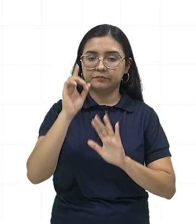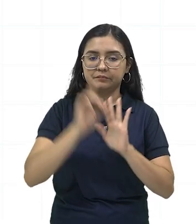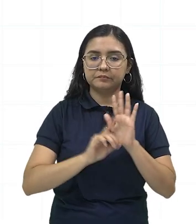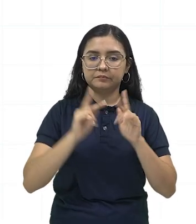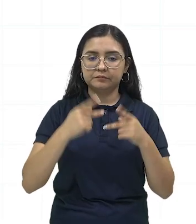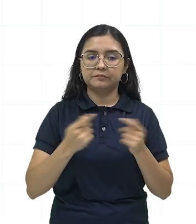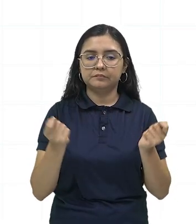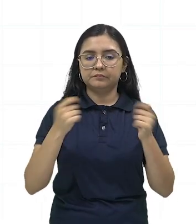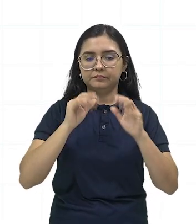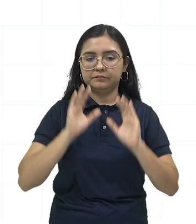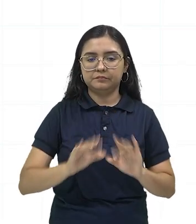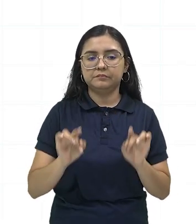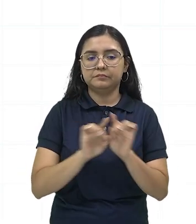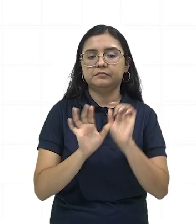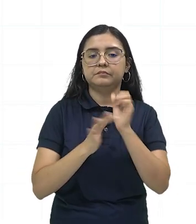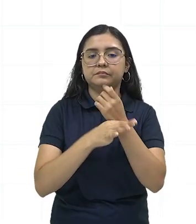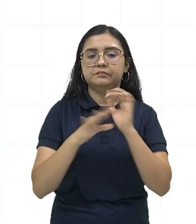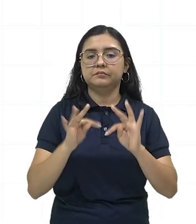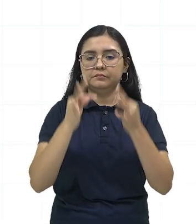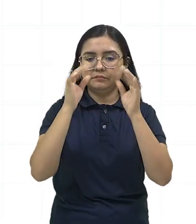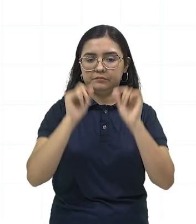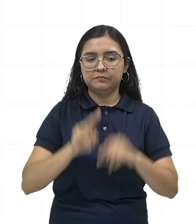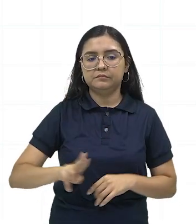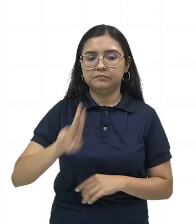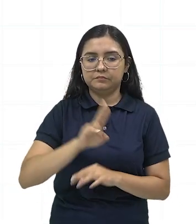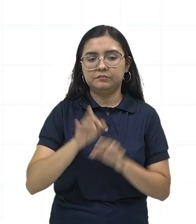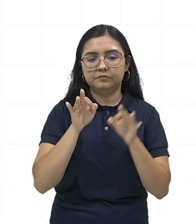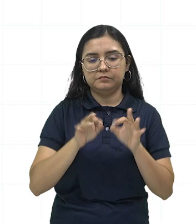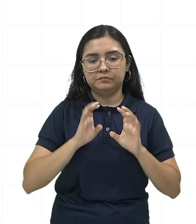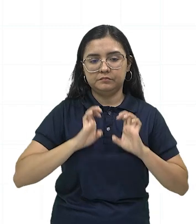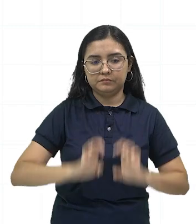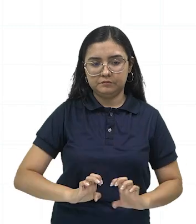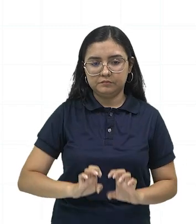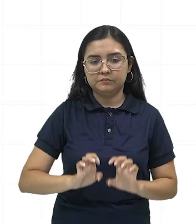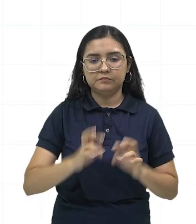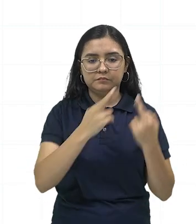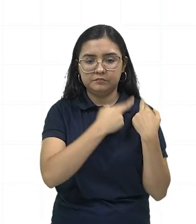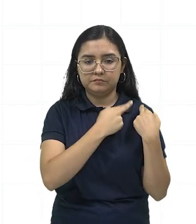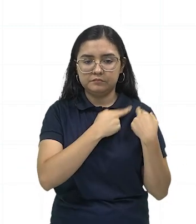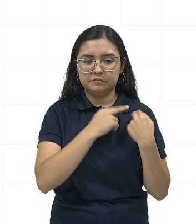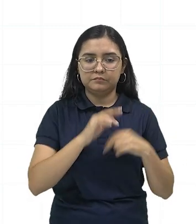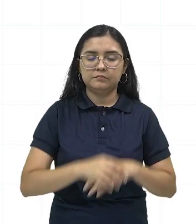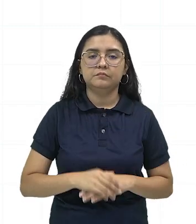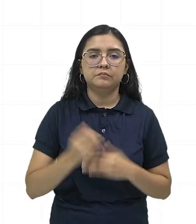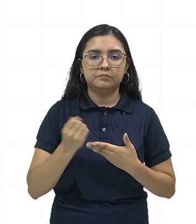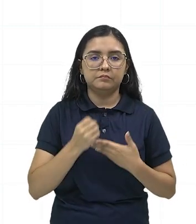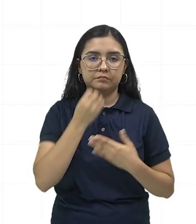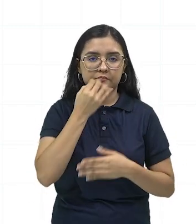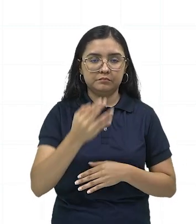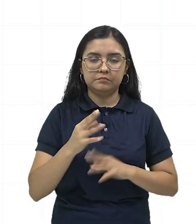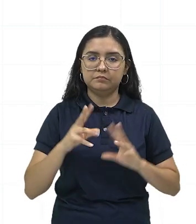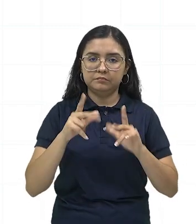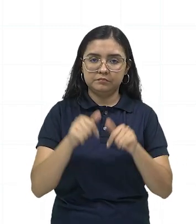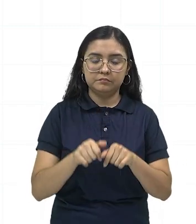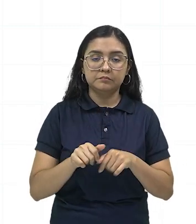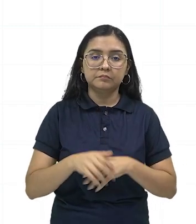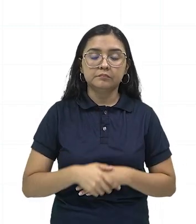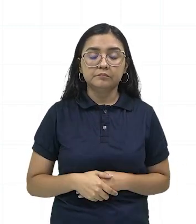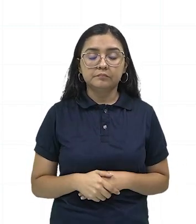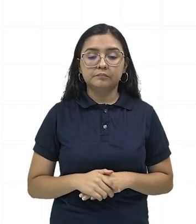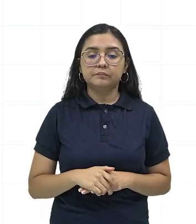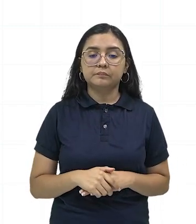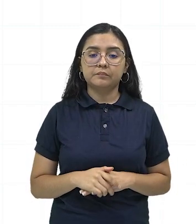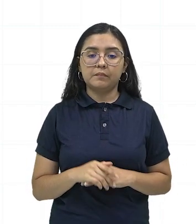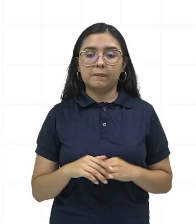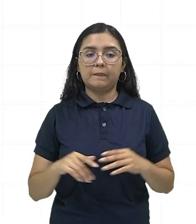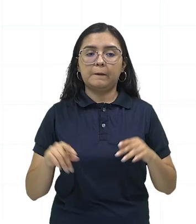promover a cidadania e garantir que a tecnologia seja utilizada de forma ética e responsável para o benefício de todos. E